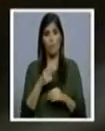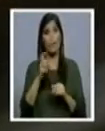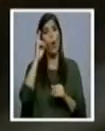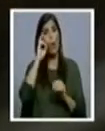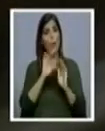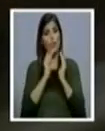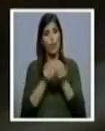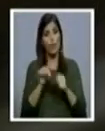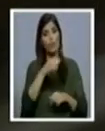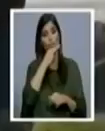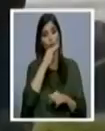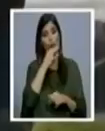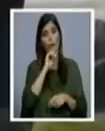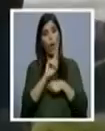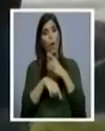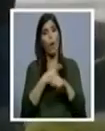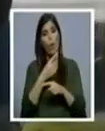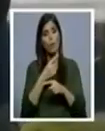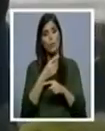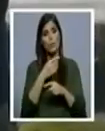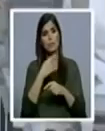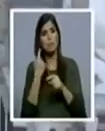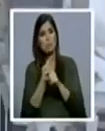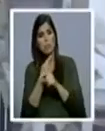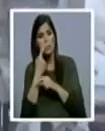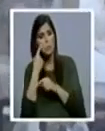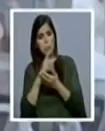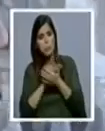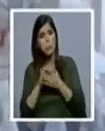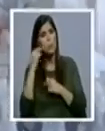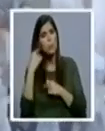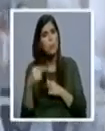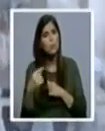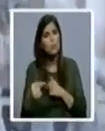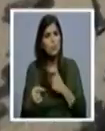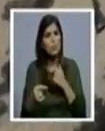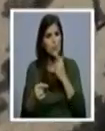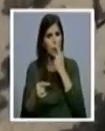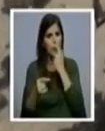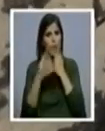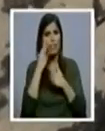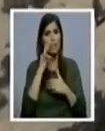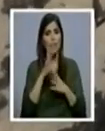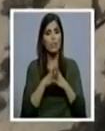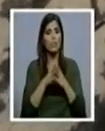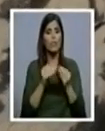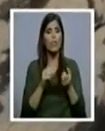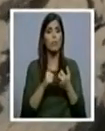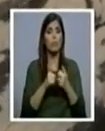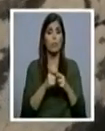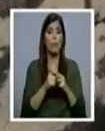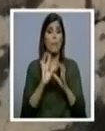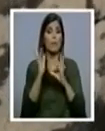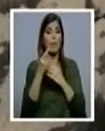Biosfera fala hoje sobre outros ilustres desconhecidos que todos os dias procuram soluções para os desafios